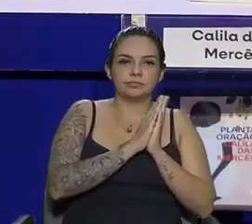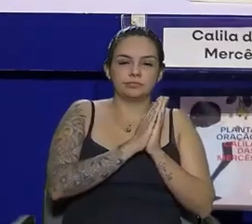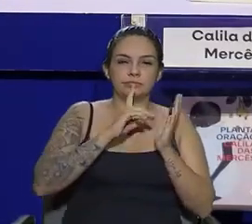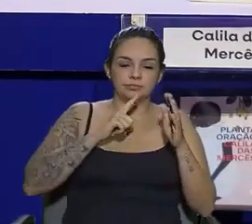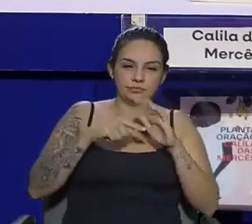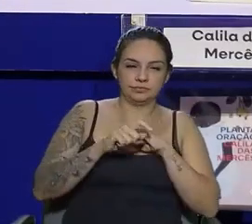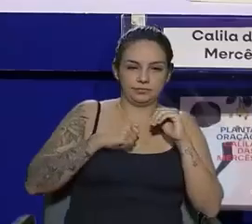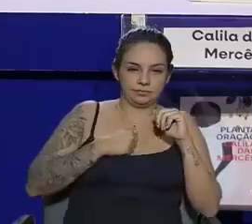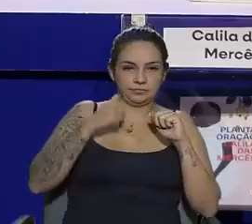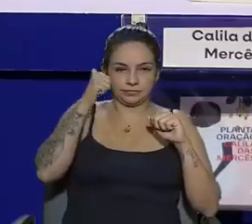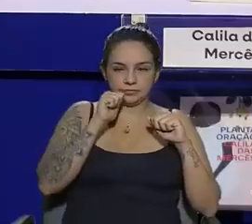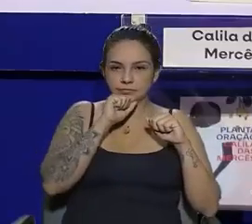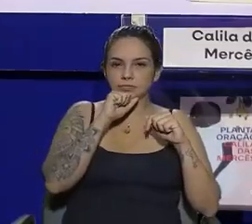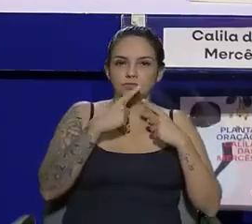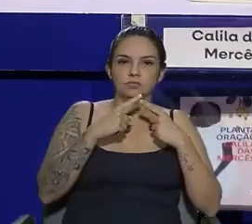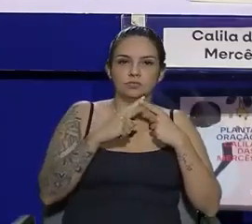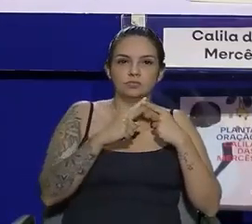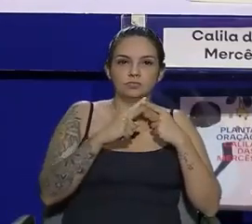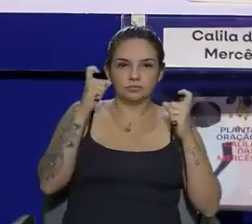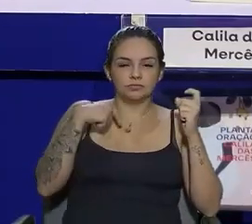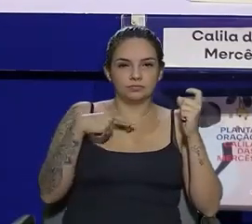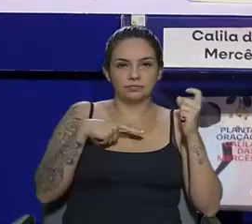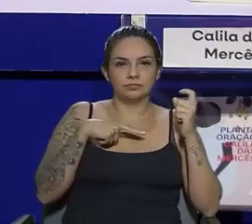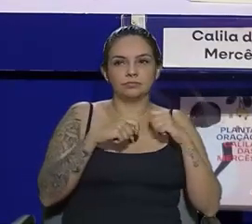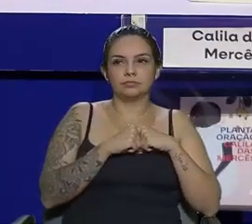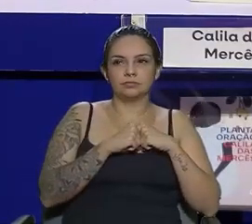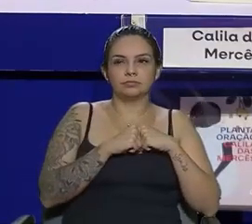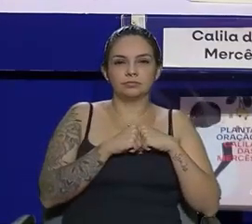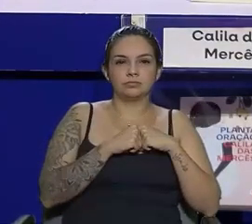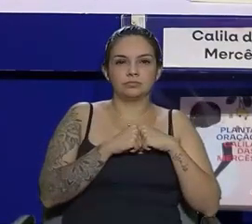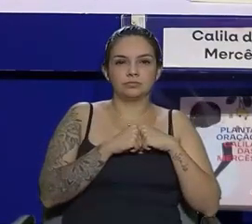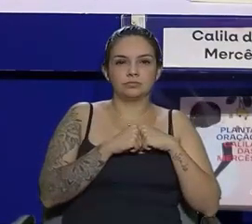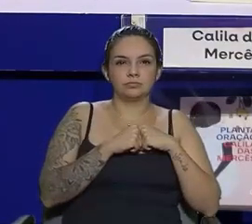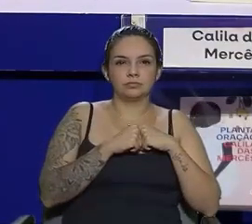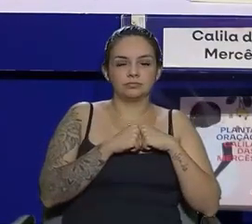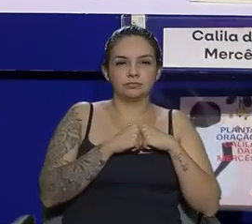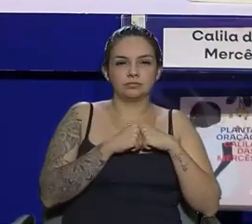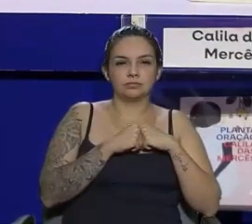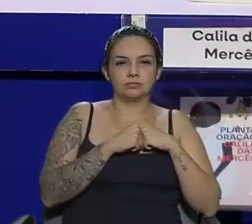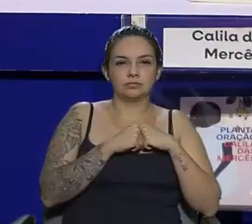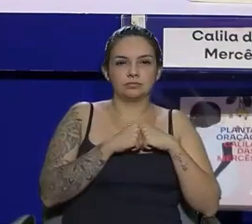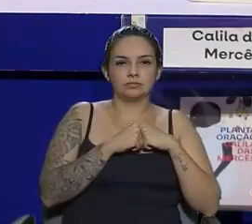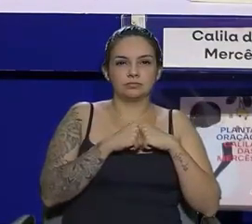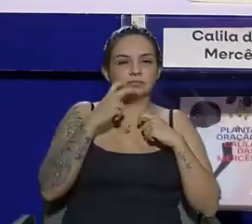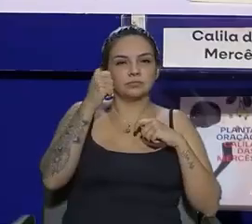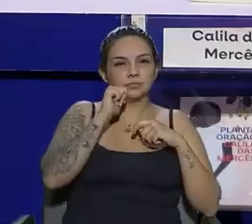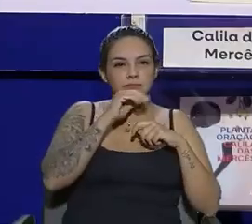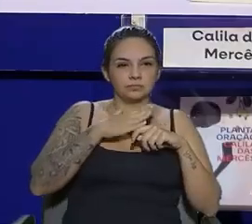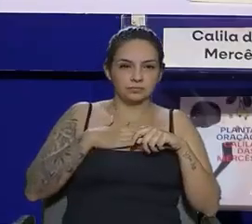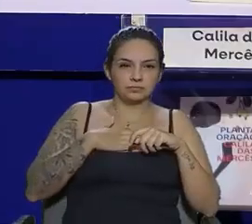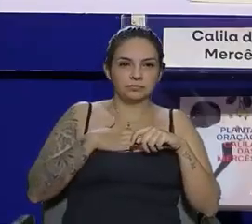tenho profunda saudade da voz da minha mãe, porque foto eu tenho, mas a voz tem gravada, mas não é a mesma coisa. Então, o grito da minha